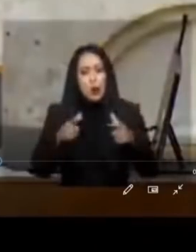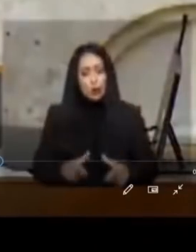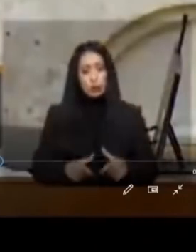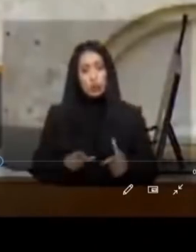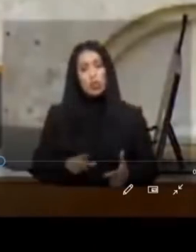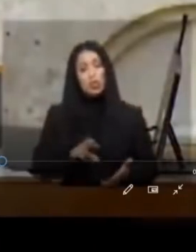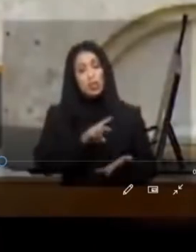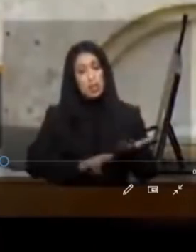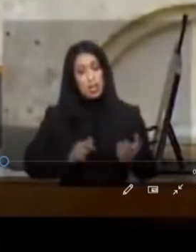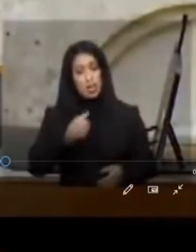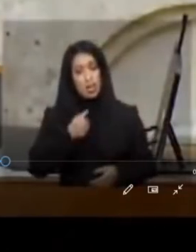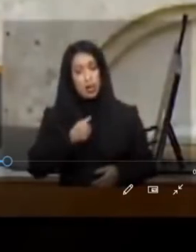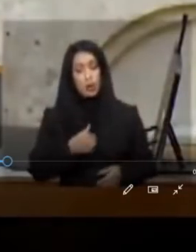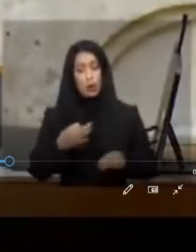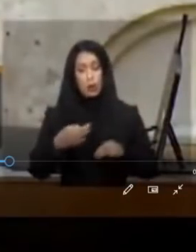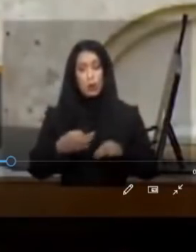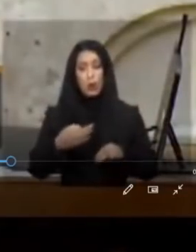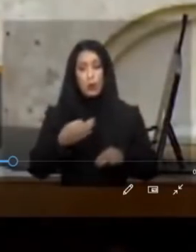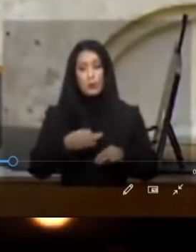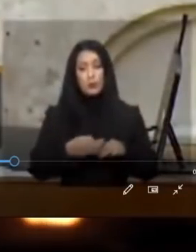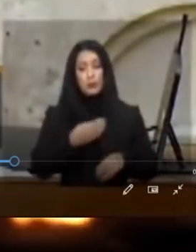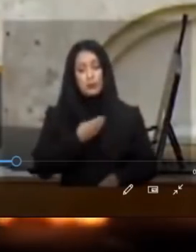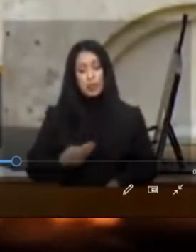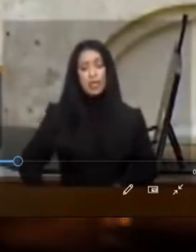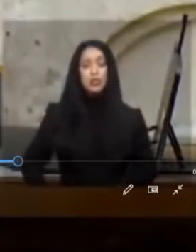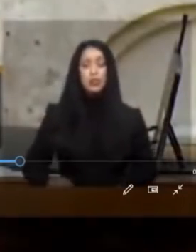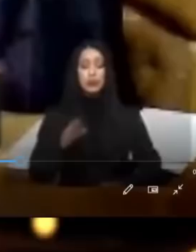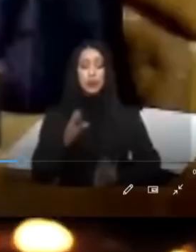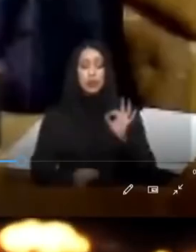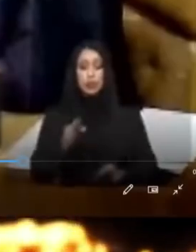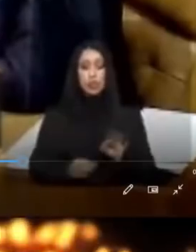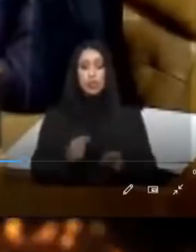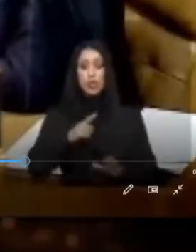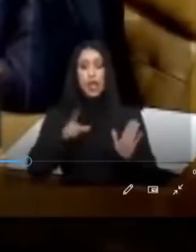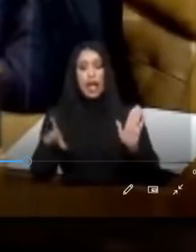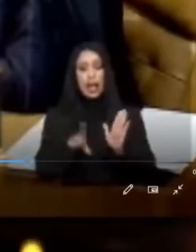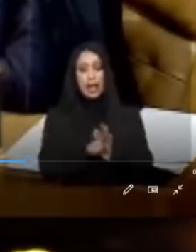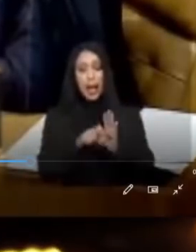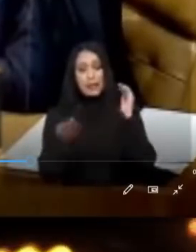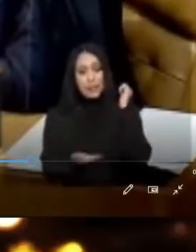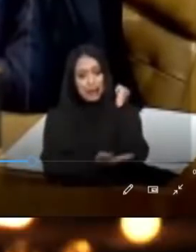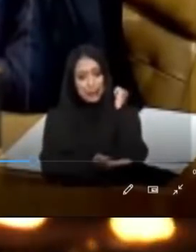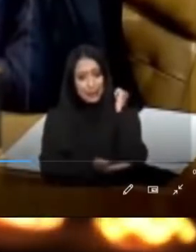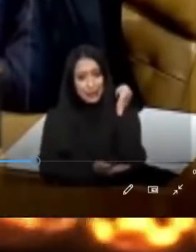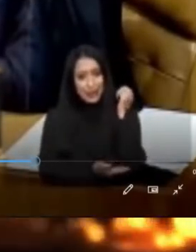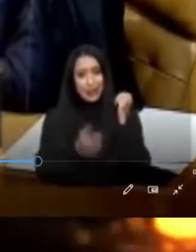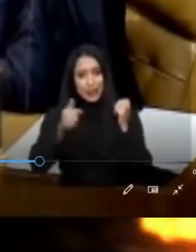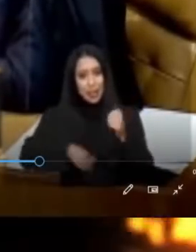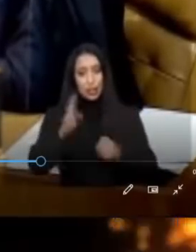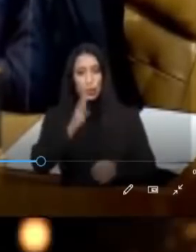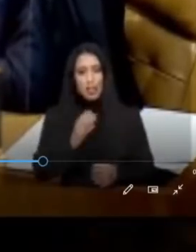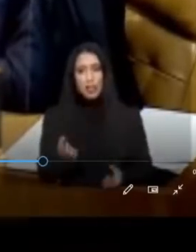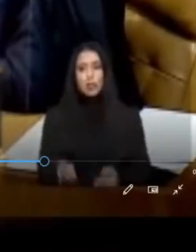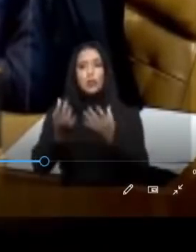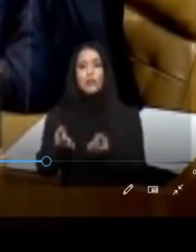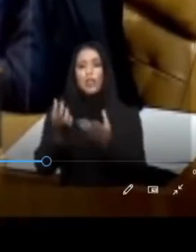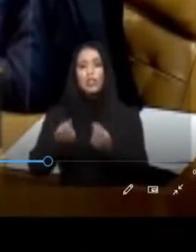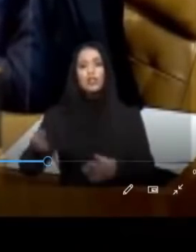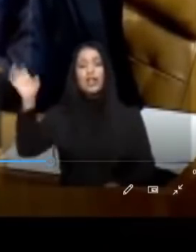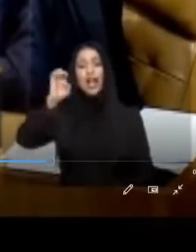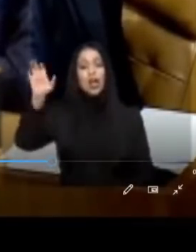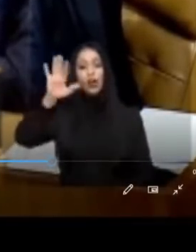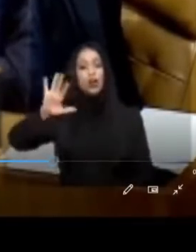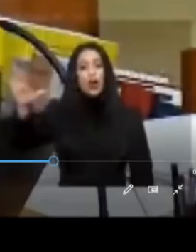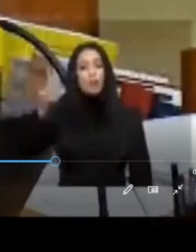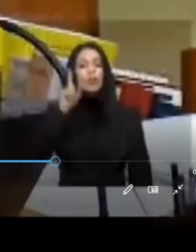eu tenho como Ministro da Justiça e Segurança Pública é que madeiras de lei brasileira da região estão sendo vendidas na Europa e nos